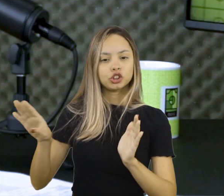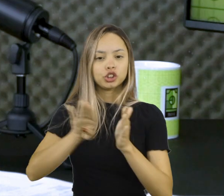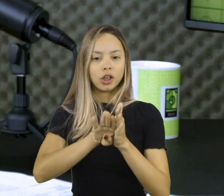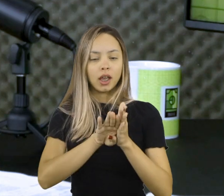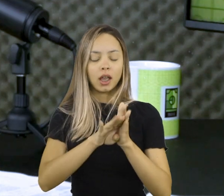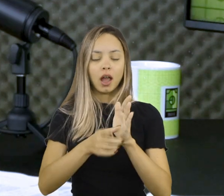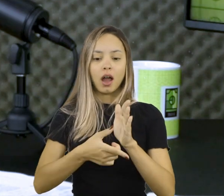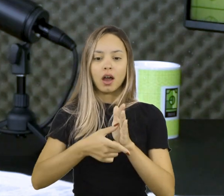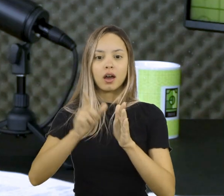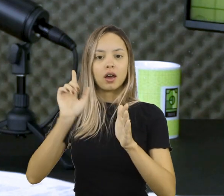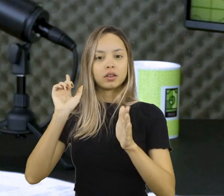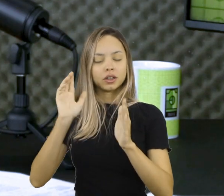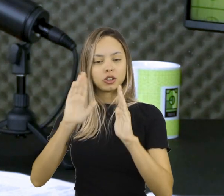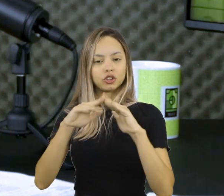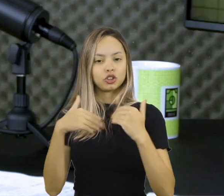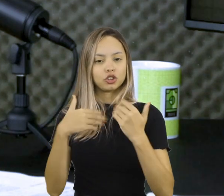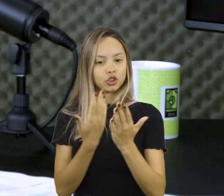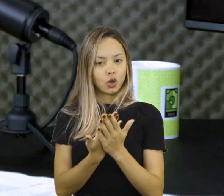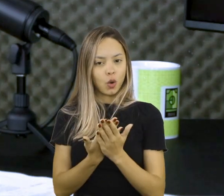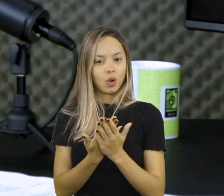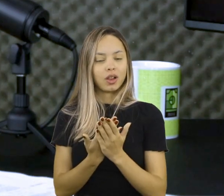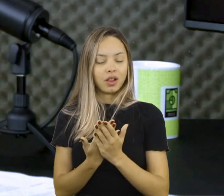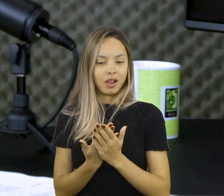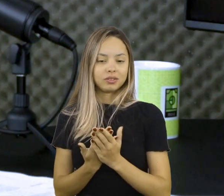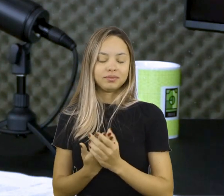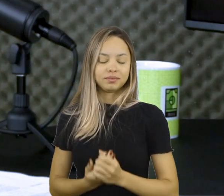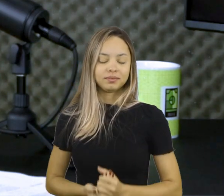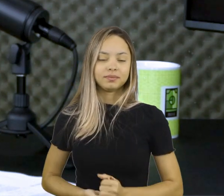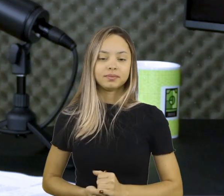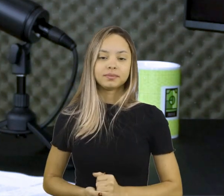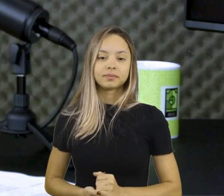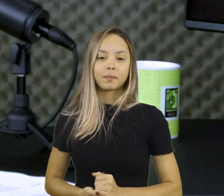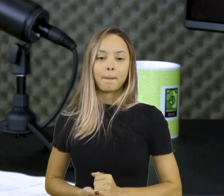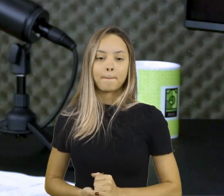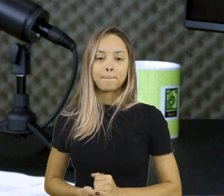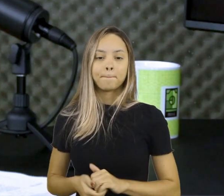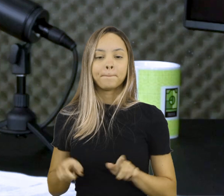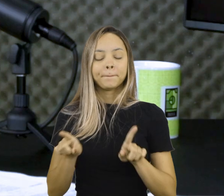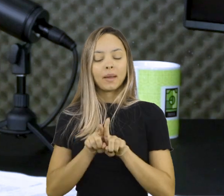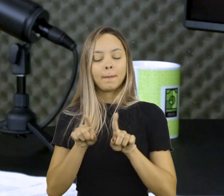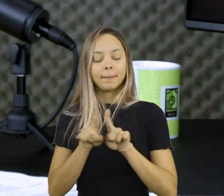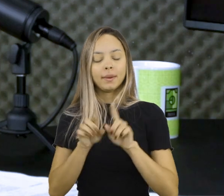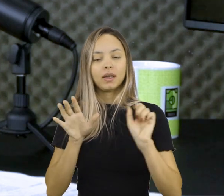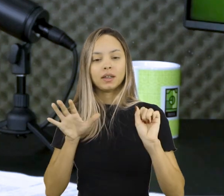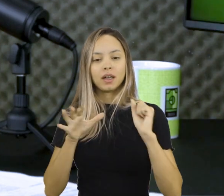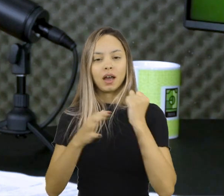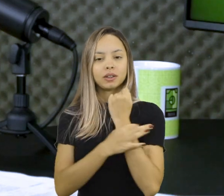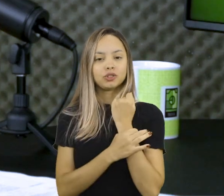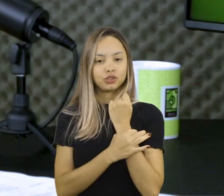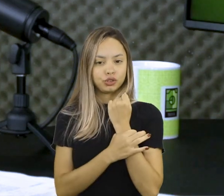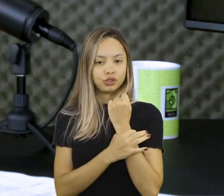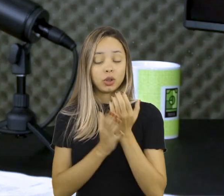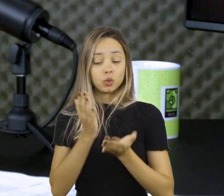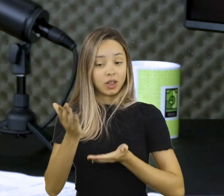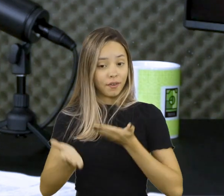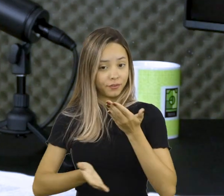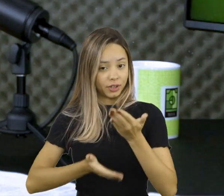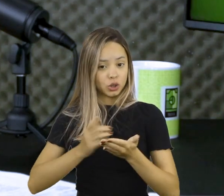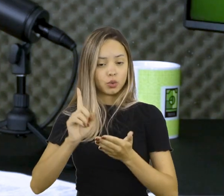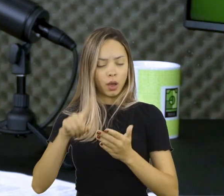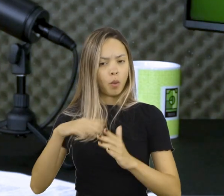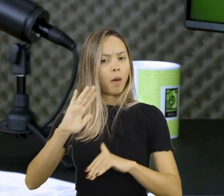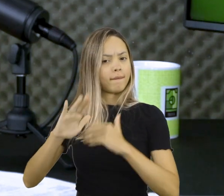escola Tem cada vez mais chegado e a garantia do serviço é é um